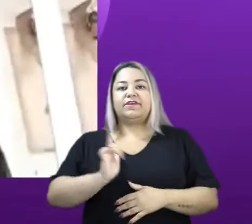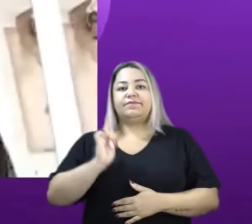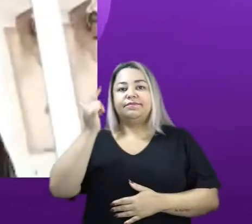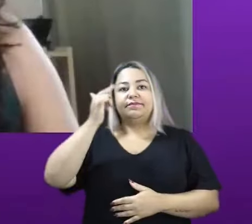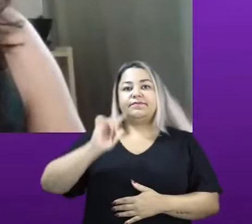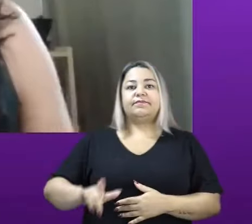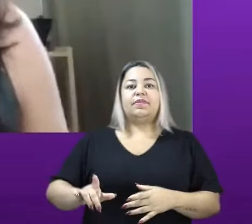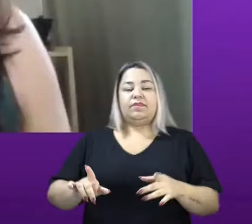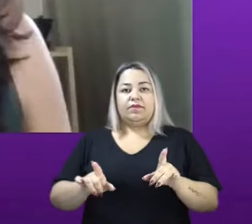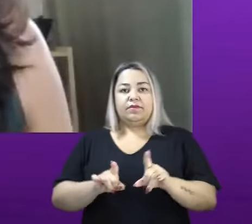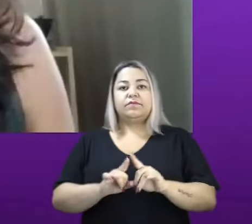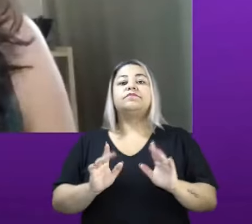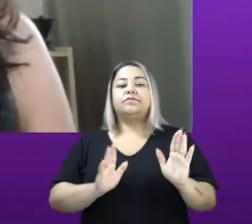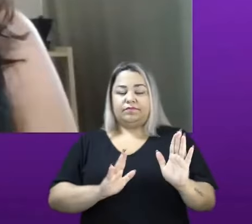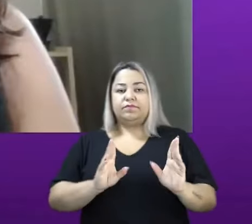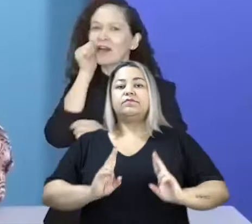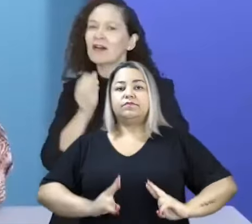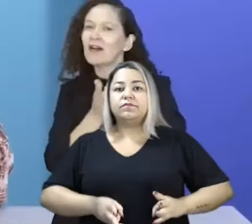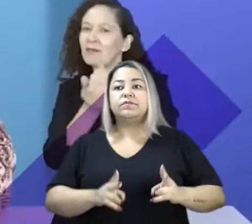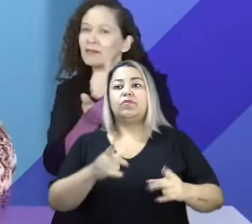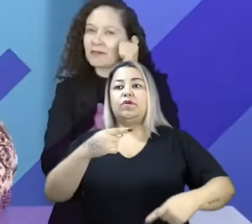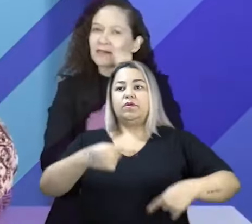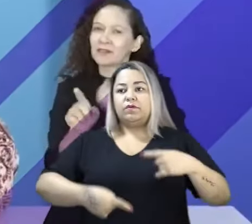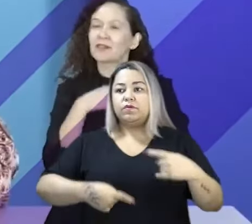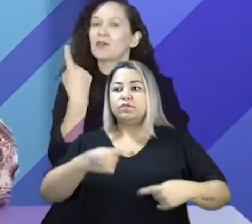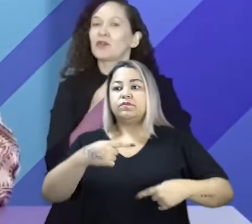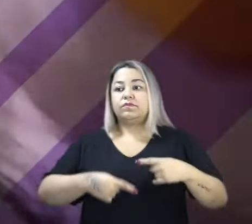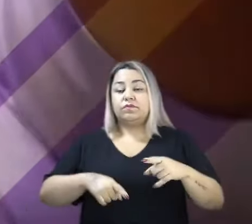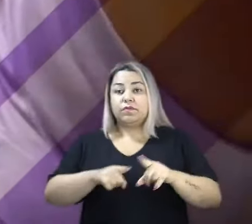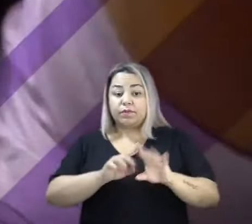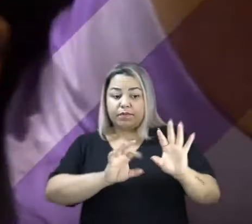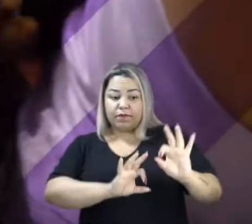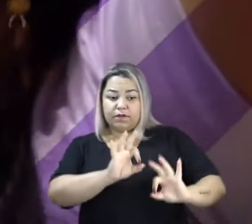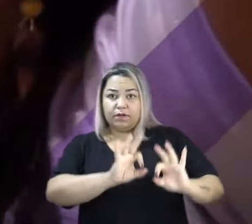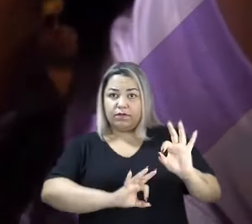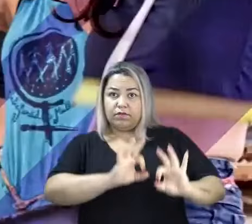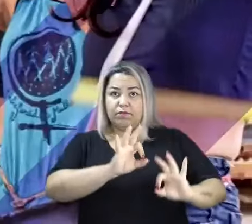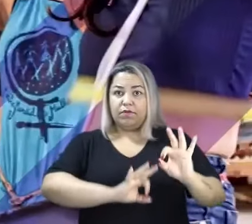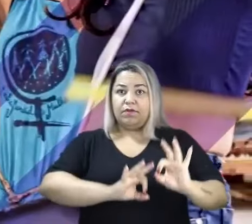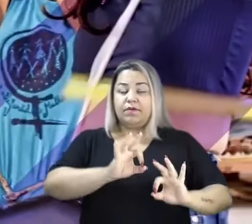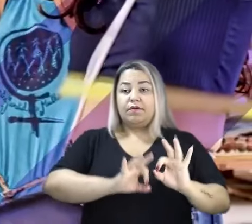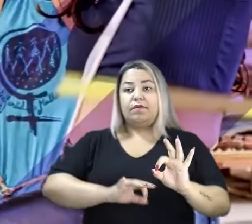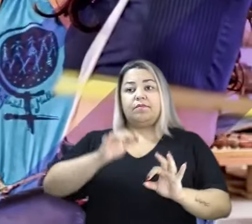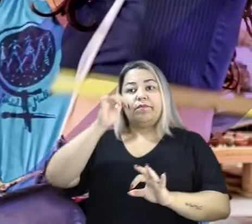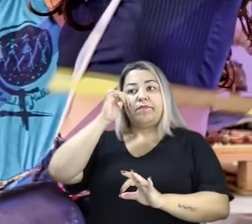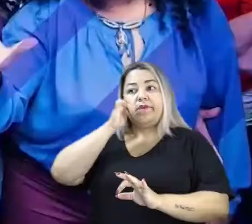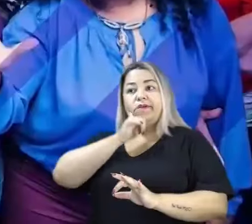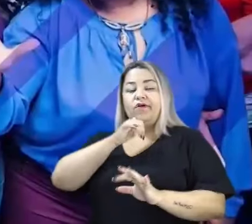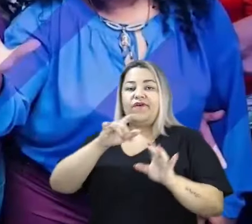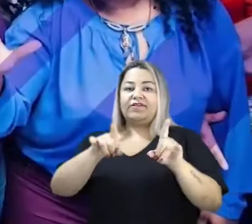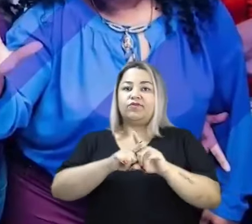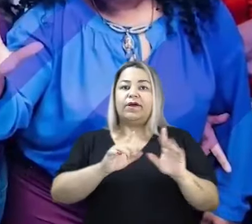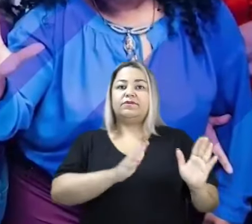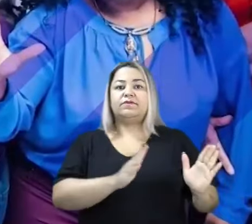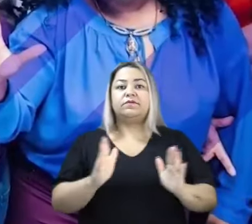na pele. Mas, seguindo o debate, incentiva e prepara você, mulher, para a disputa